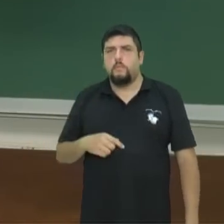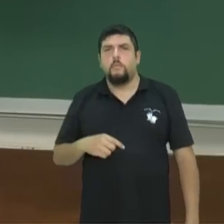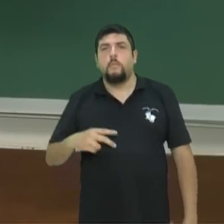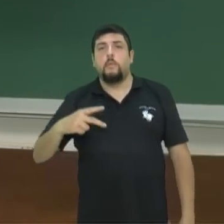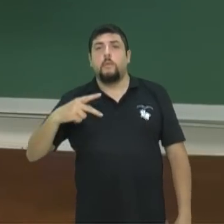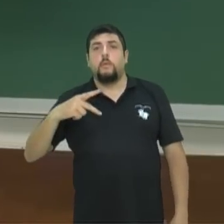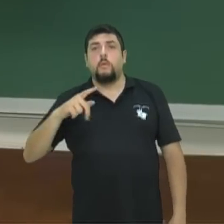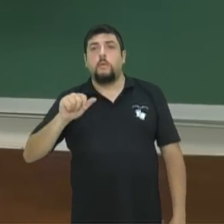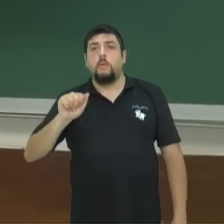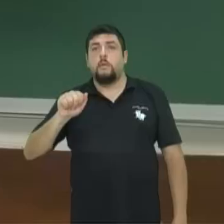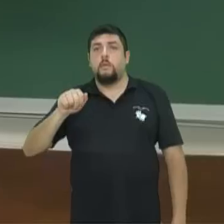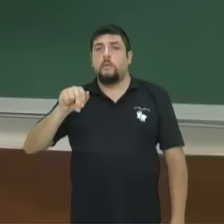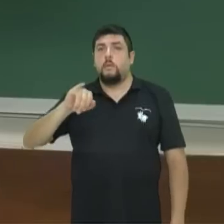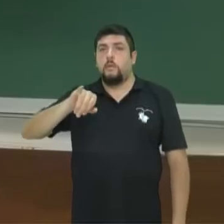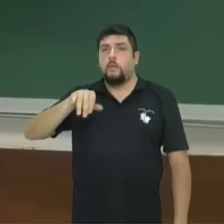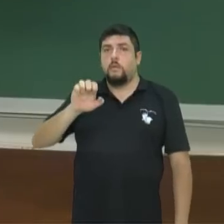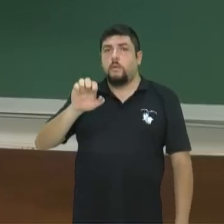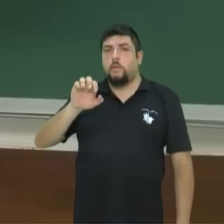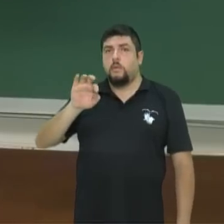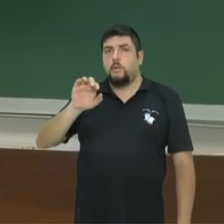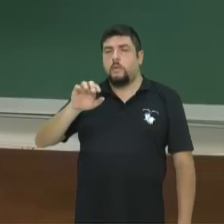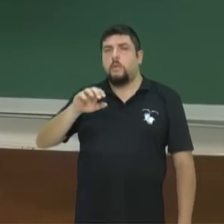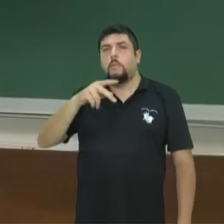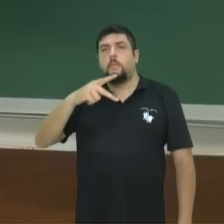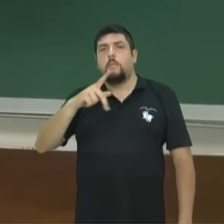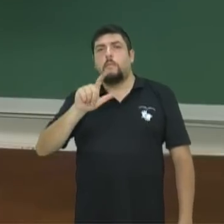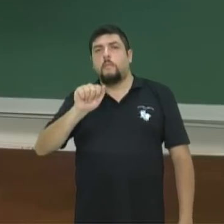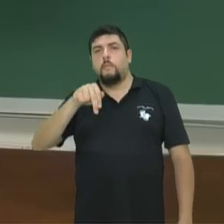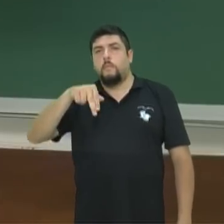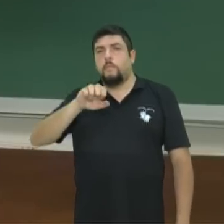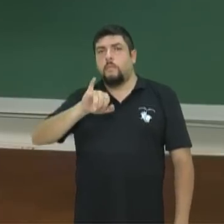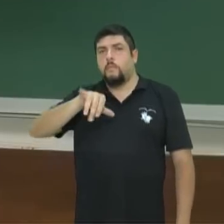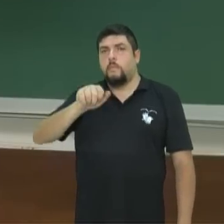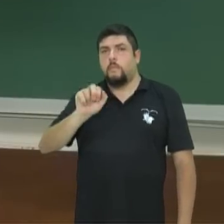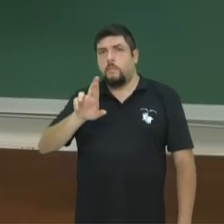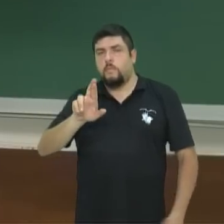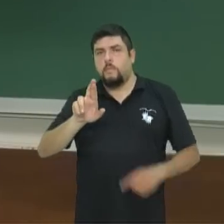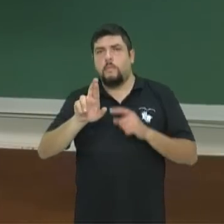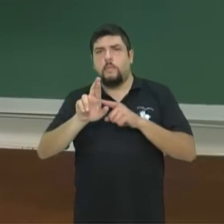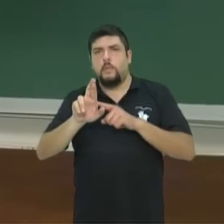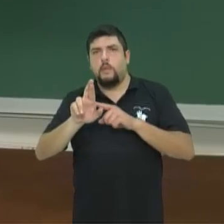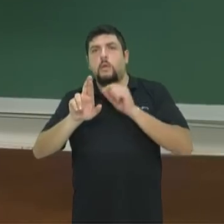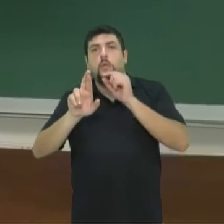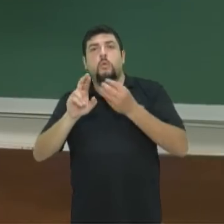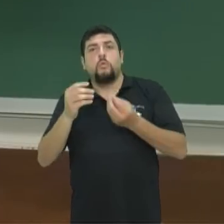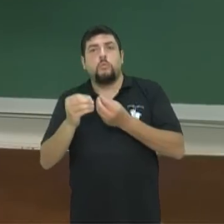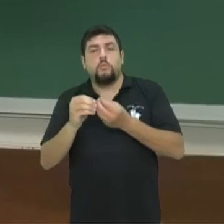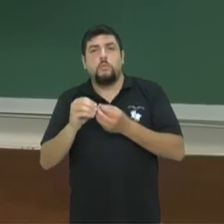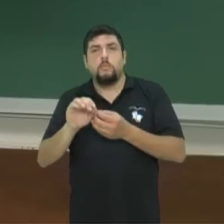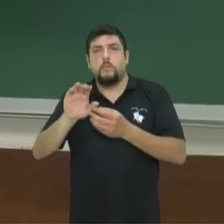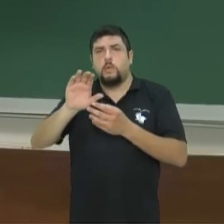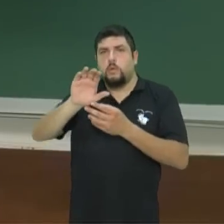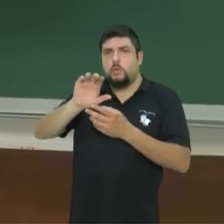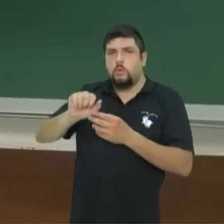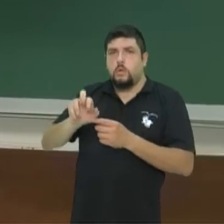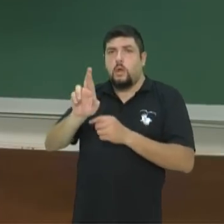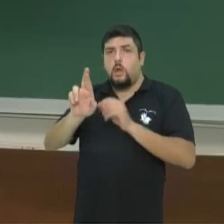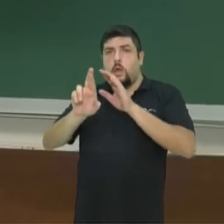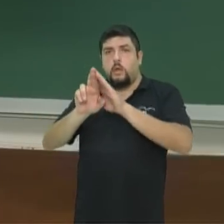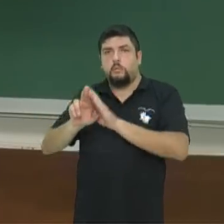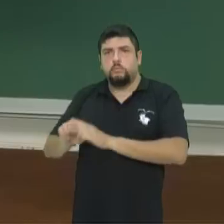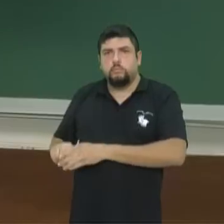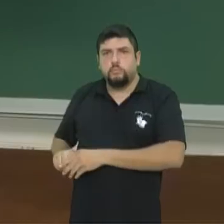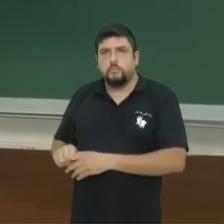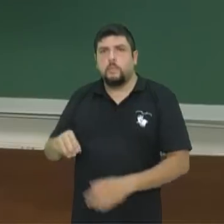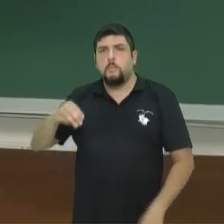um planejamento. Então, coloquei o um na frente. Um planejamento ou o planejamento, isso significa que eu